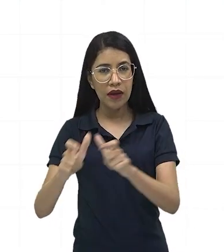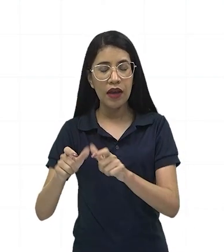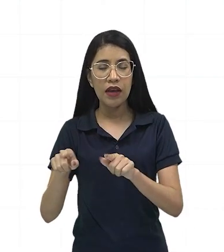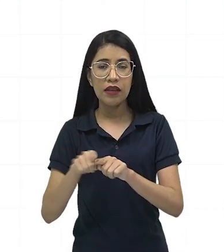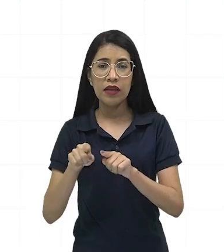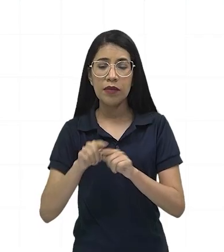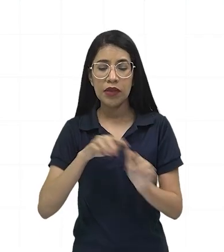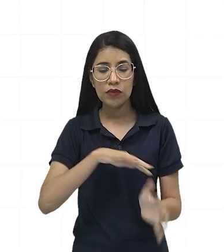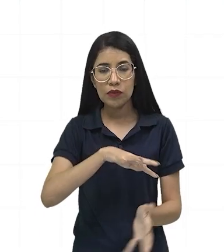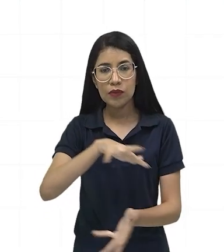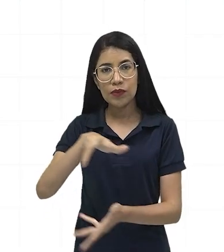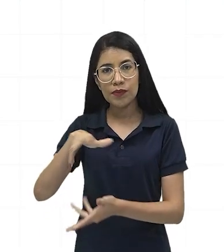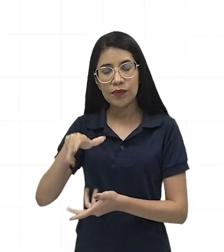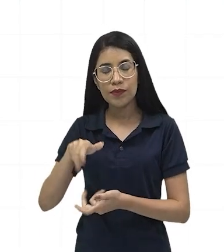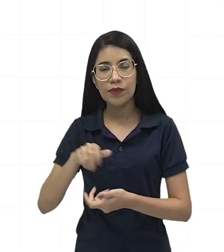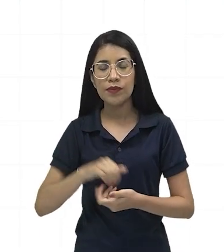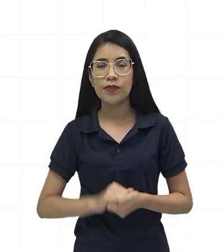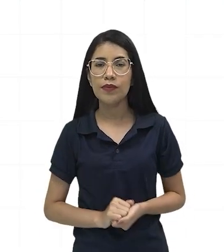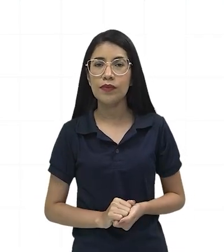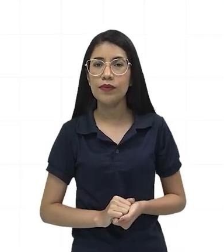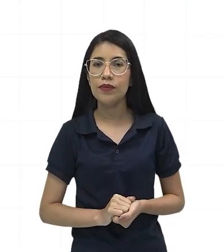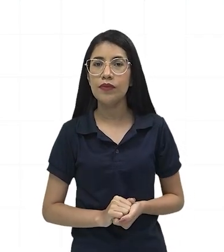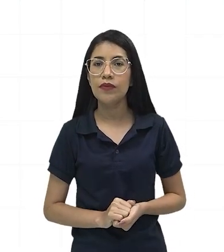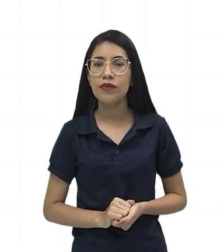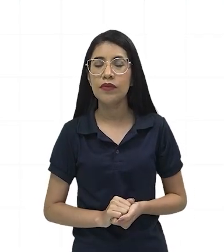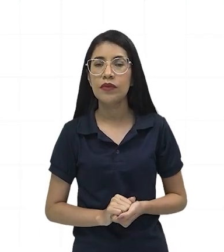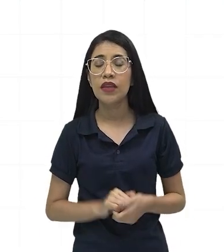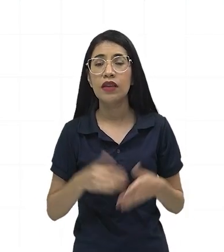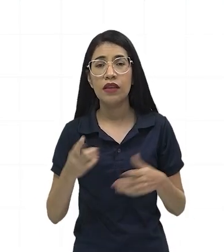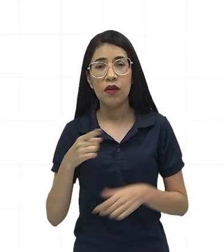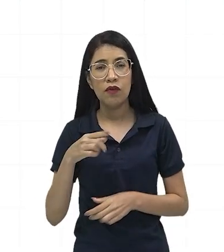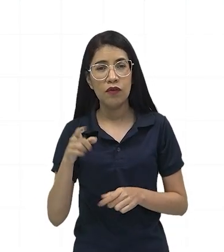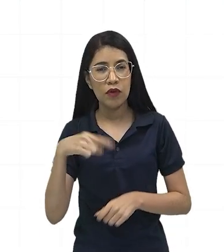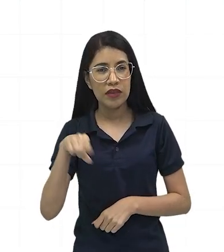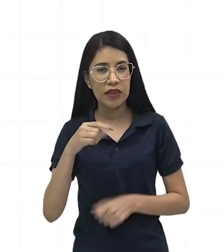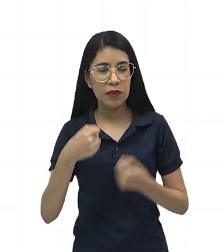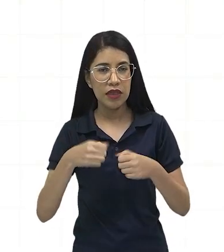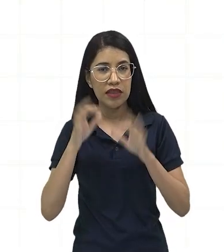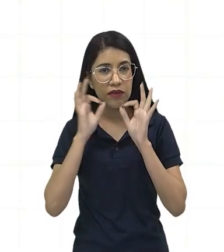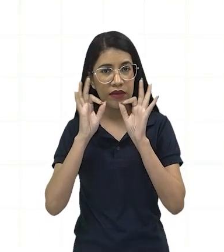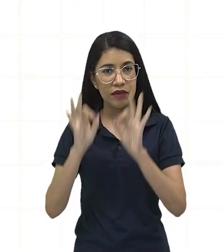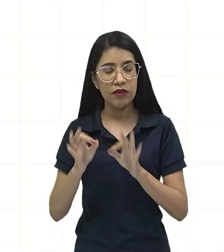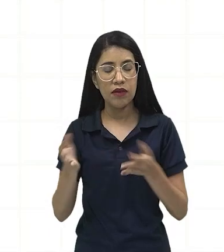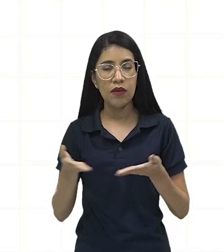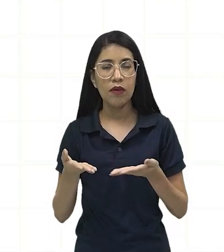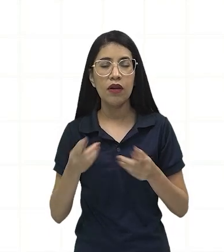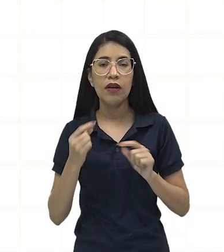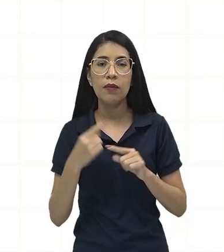do planeta. E aqui é importante vocês prestarem bem atenção